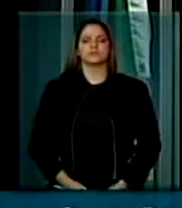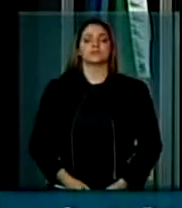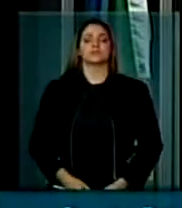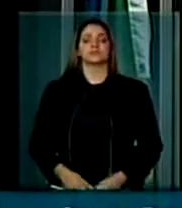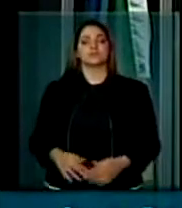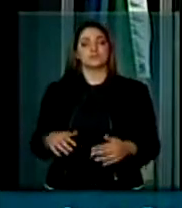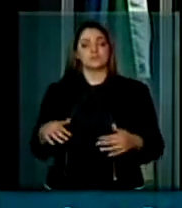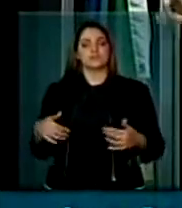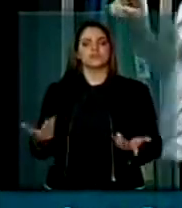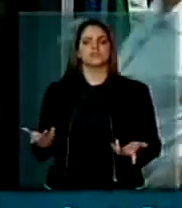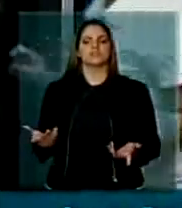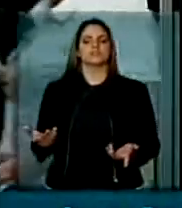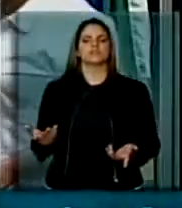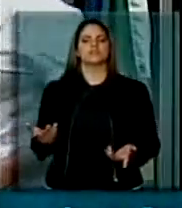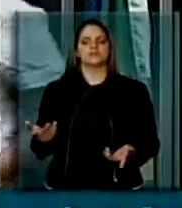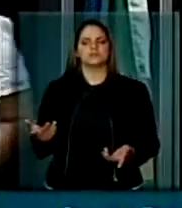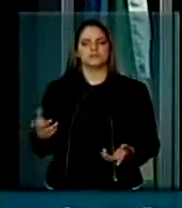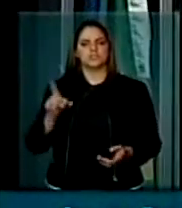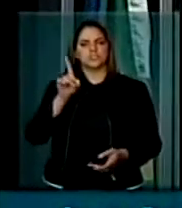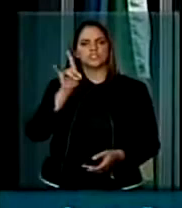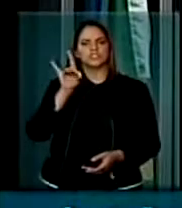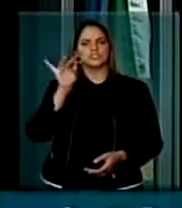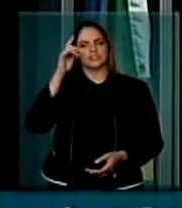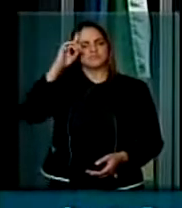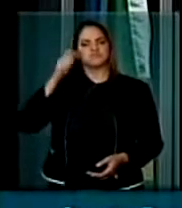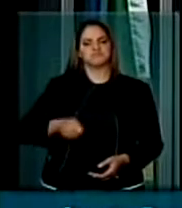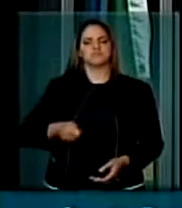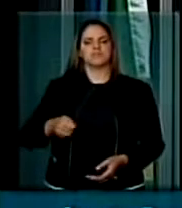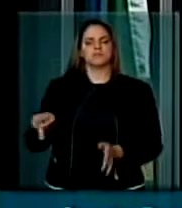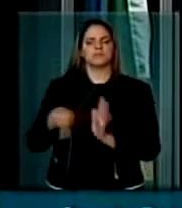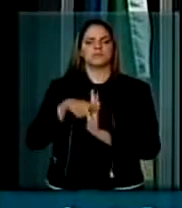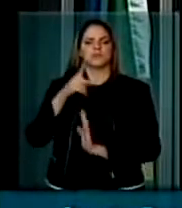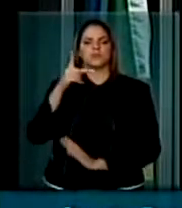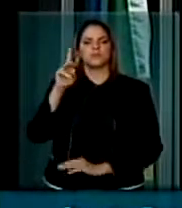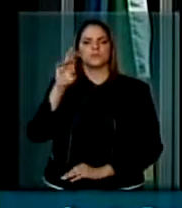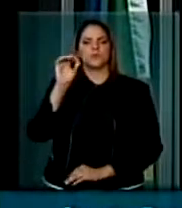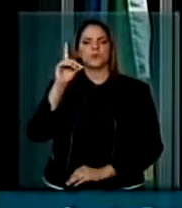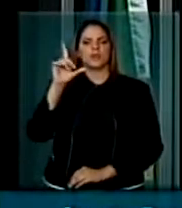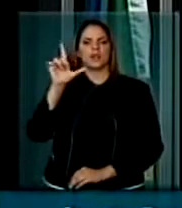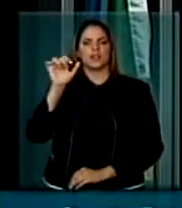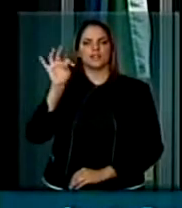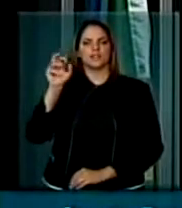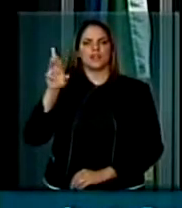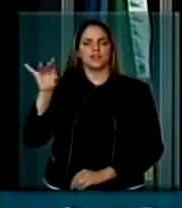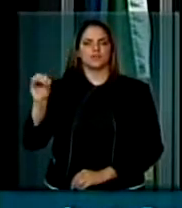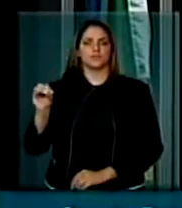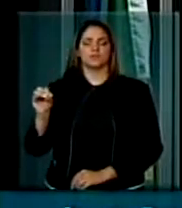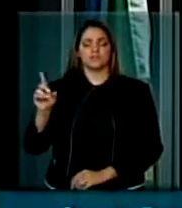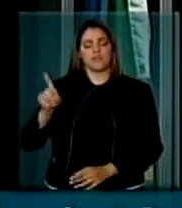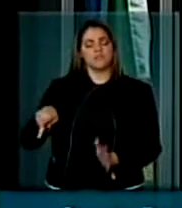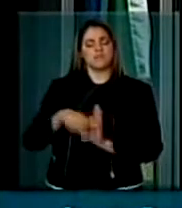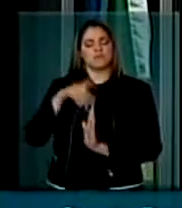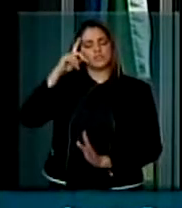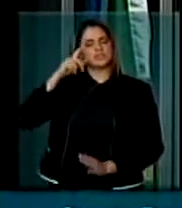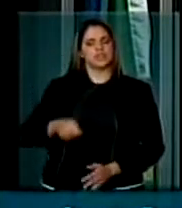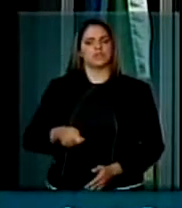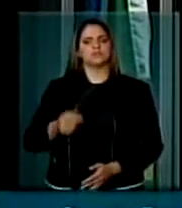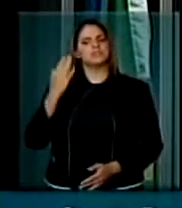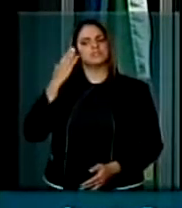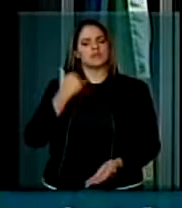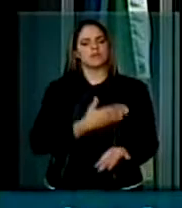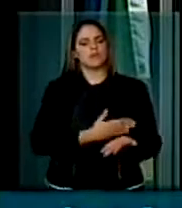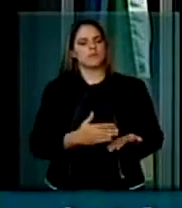Ainda que sob as cores da chamada ditadura do proletariado, mas ditadura. E ditadura que a gente sabe como começa, mas não como